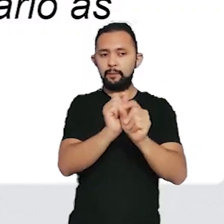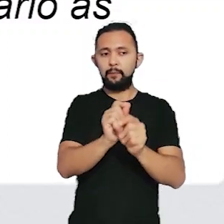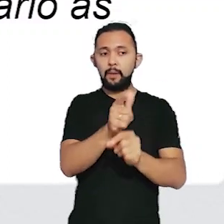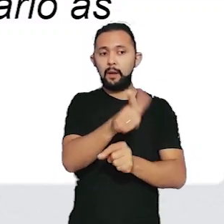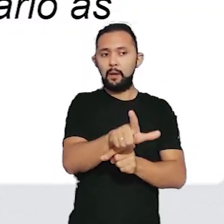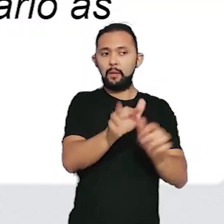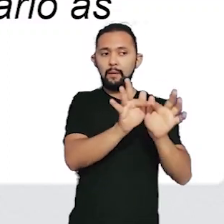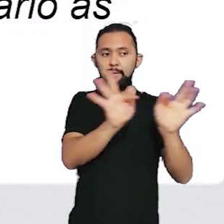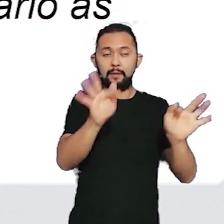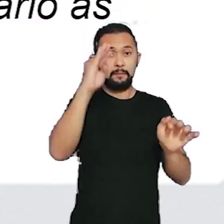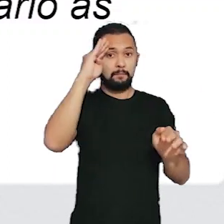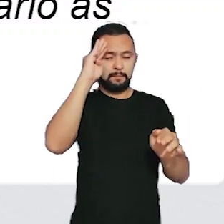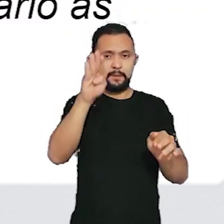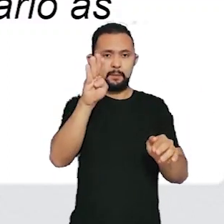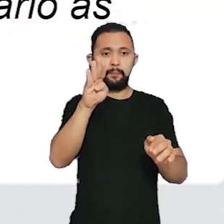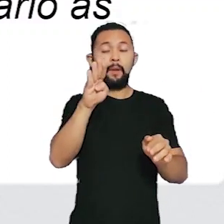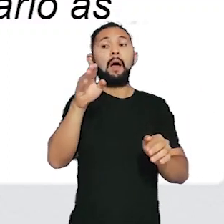oração subordinada